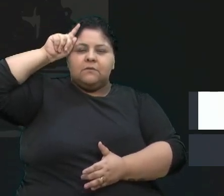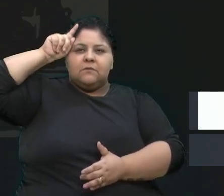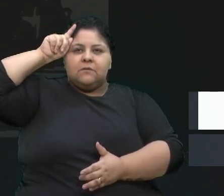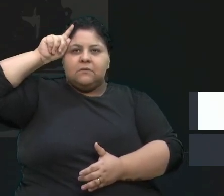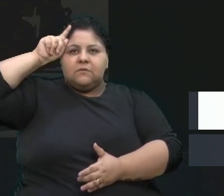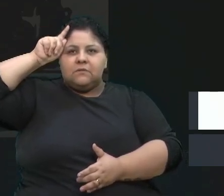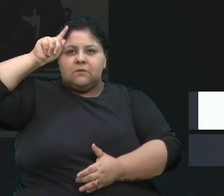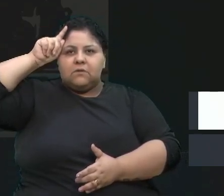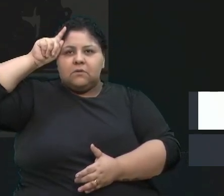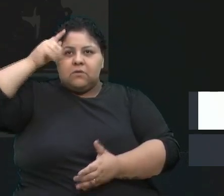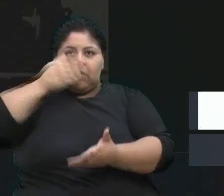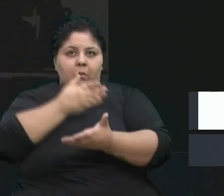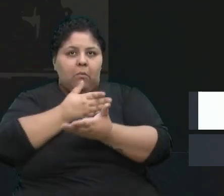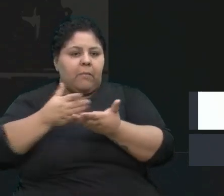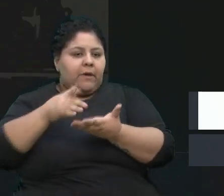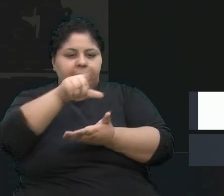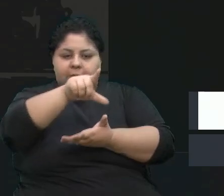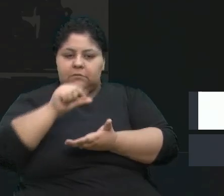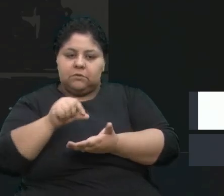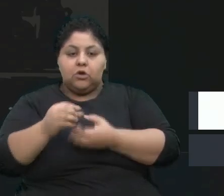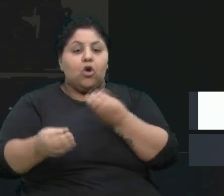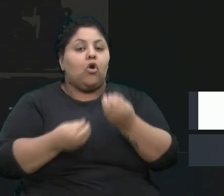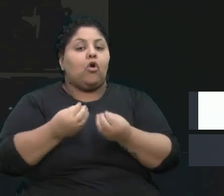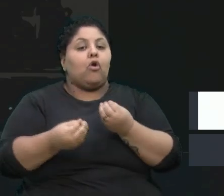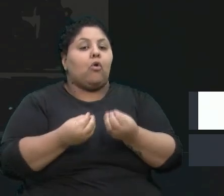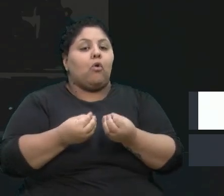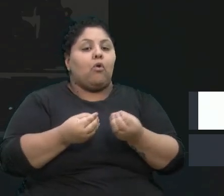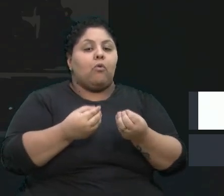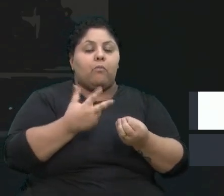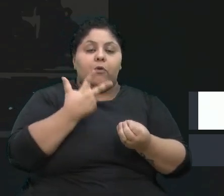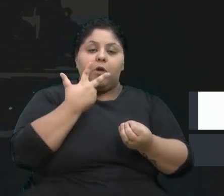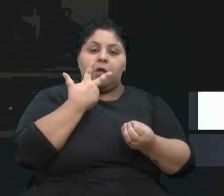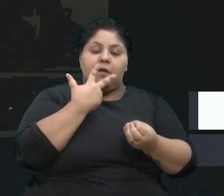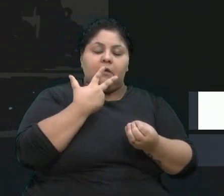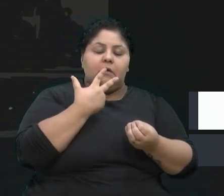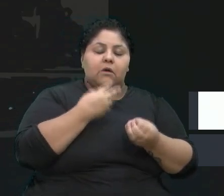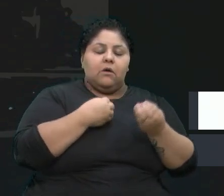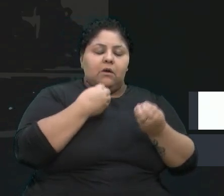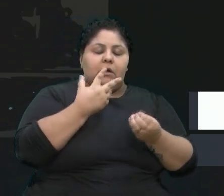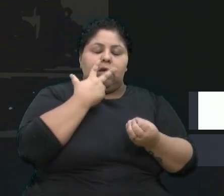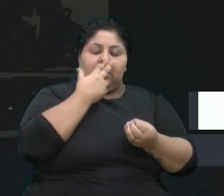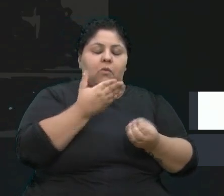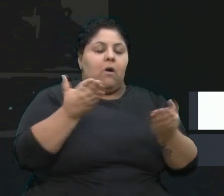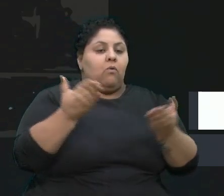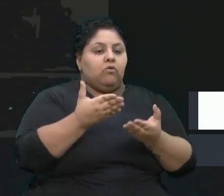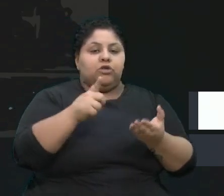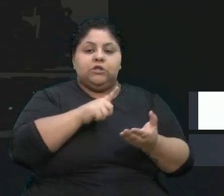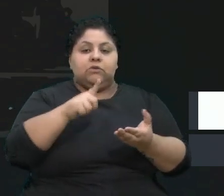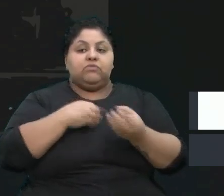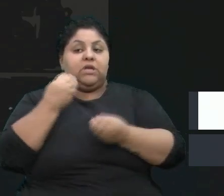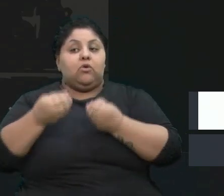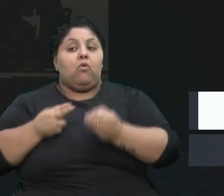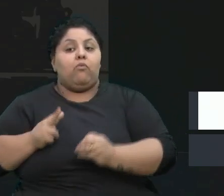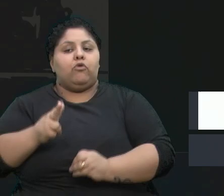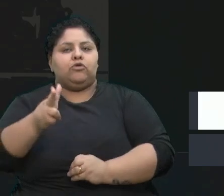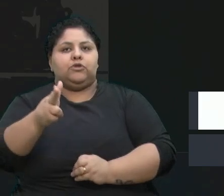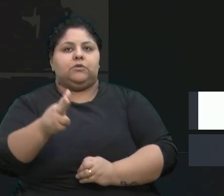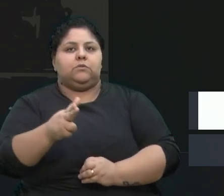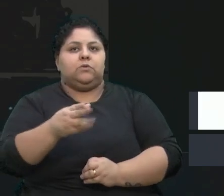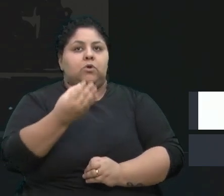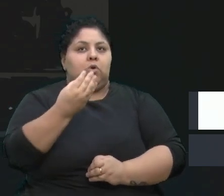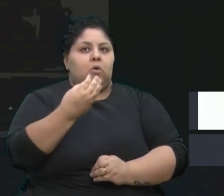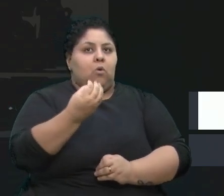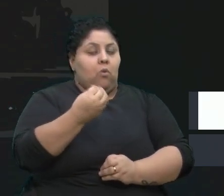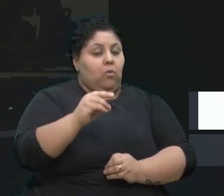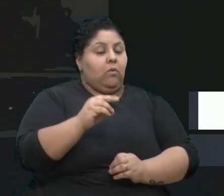tome alguma providência. Como está, não dá para ficar. Ou a concessionária faz obras, a gente sabe que nesse primeiro